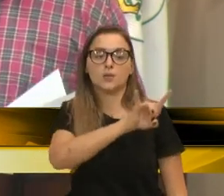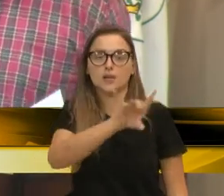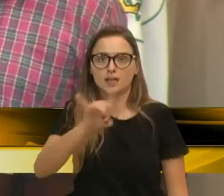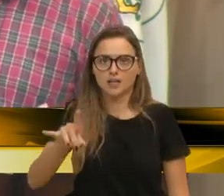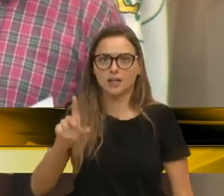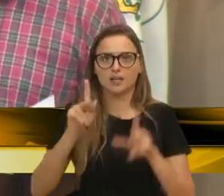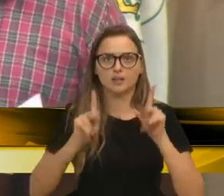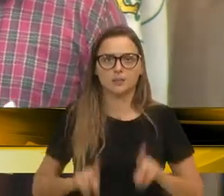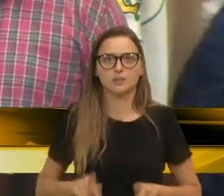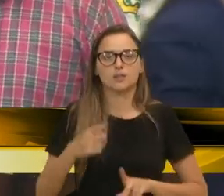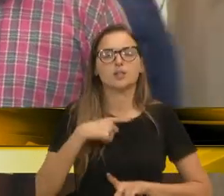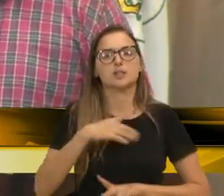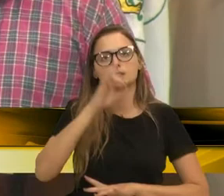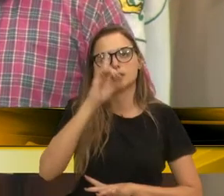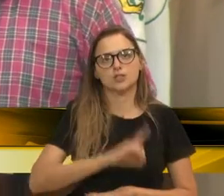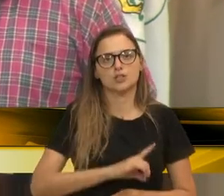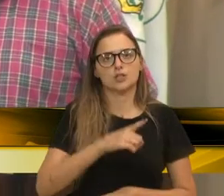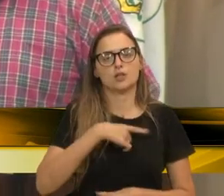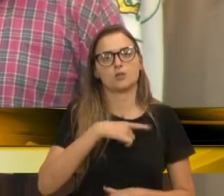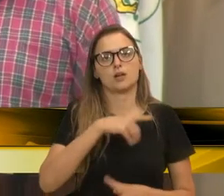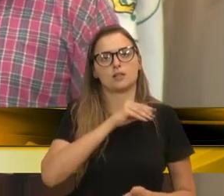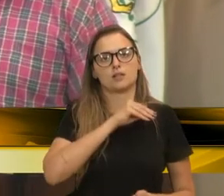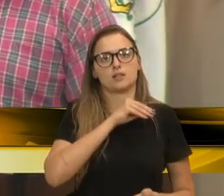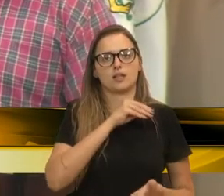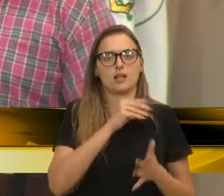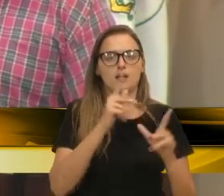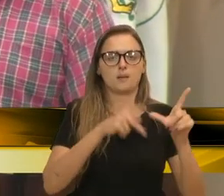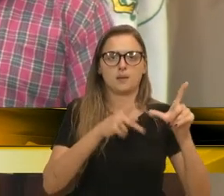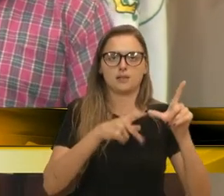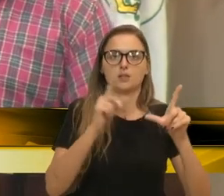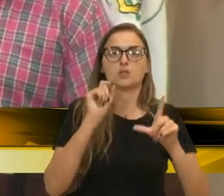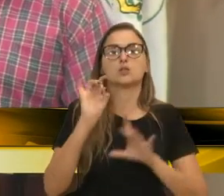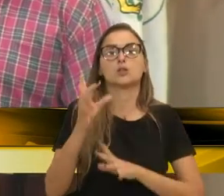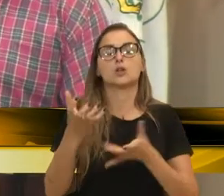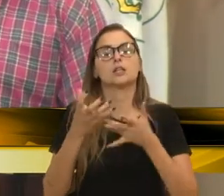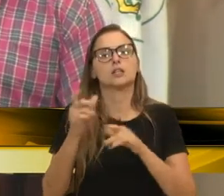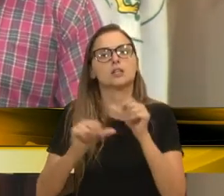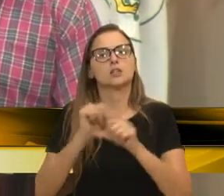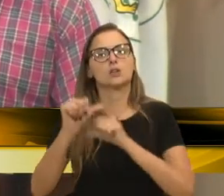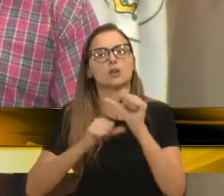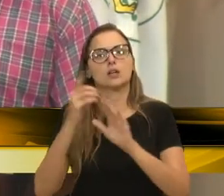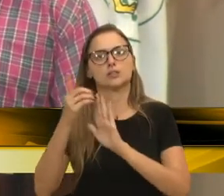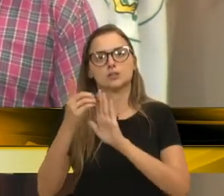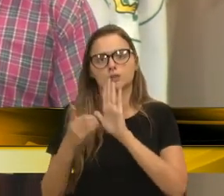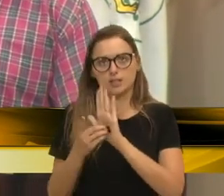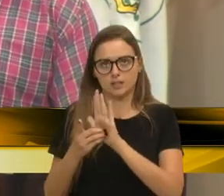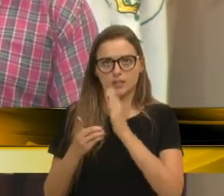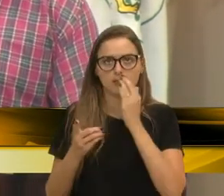o direito de 60 a 65 anos. O que eu gostaria que fosse mudado é o decreto, que acaba